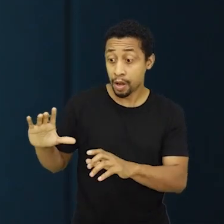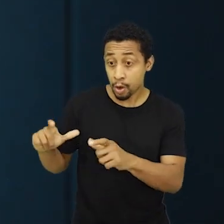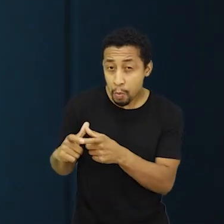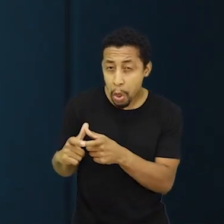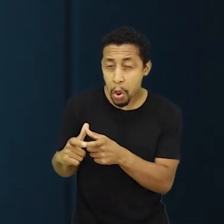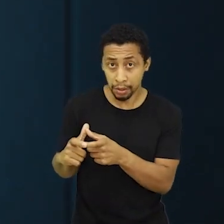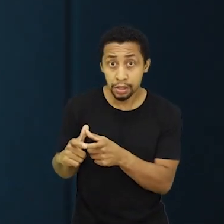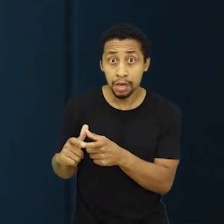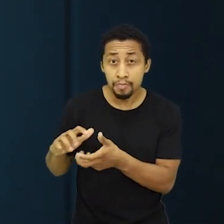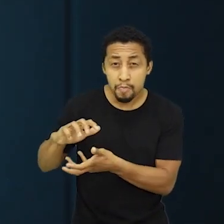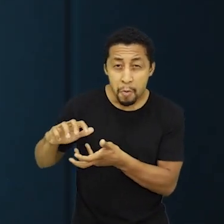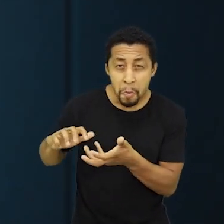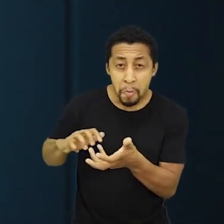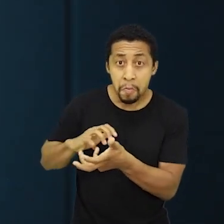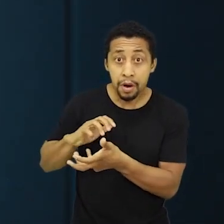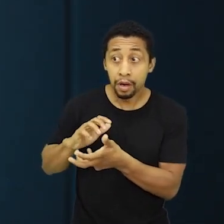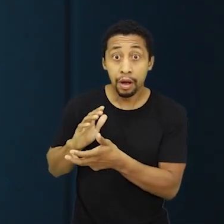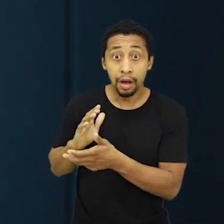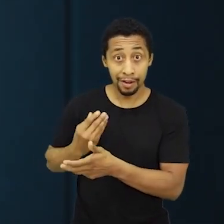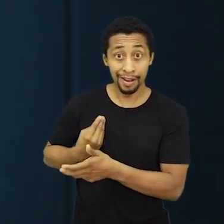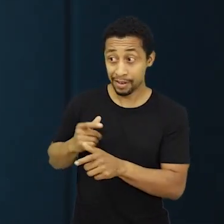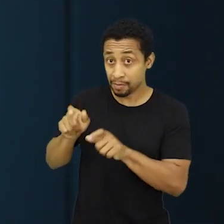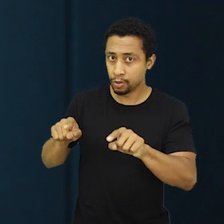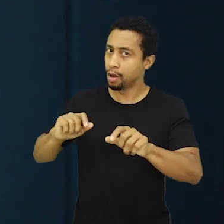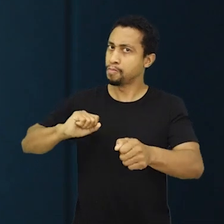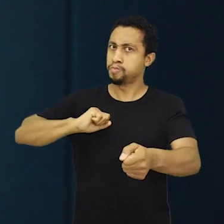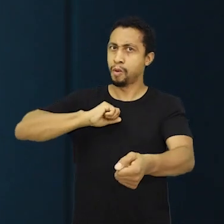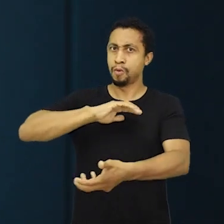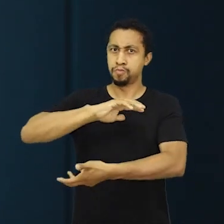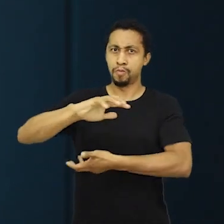uma pessoa, de um indivíduo, ela é uma grande revolução.